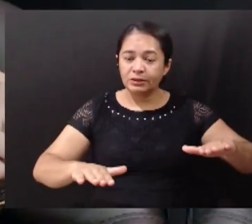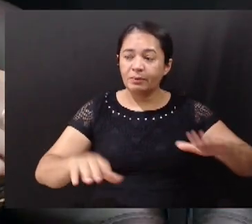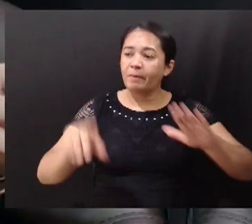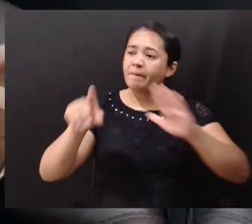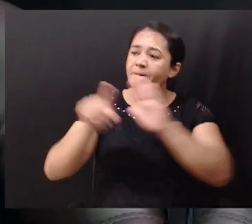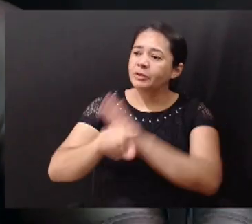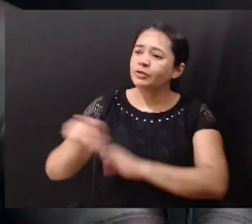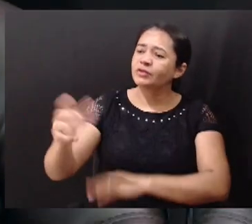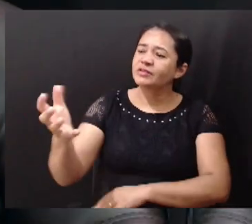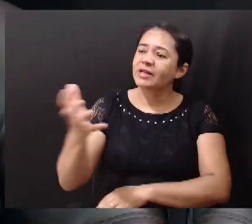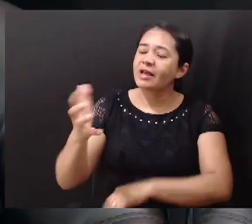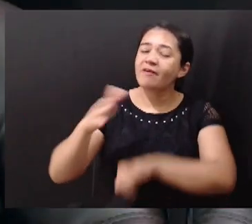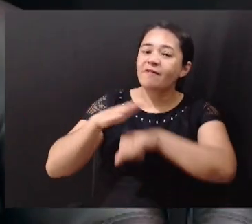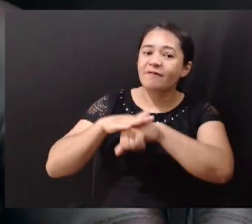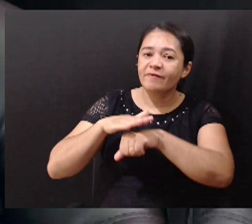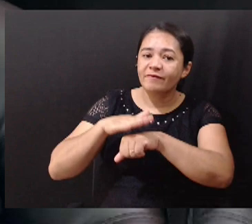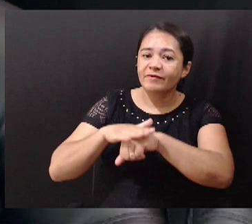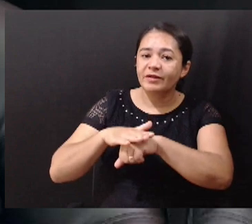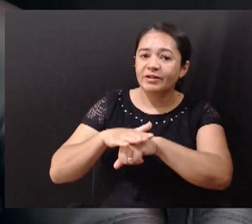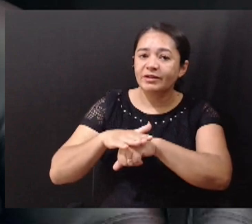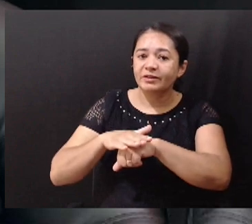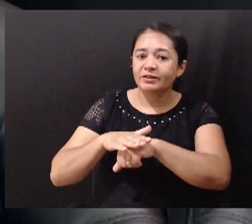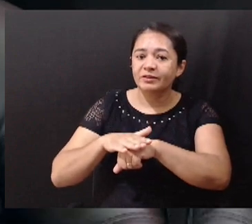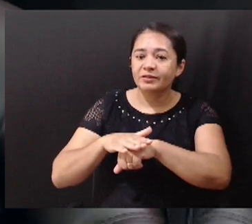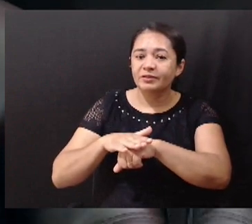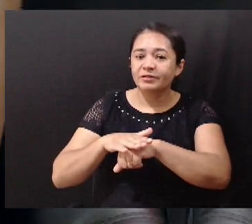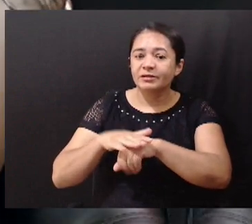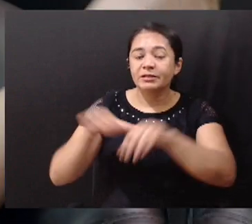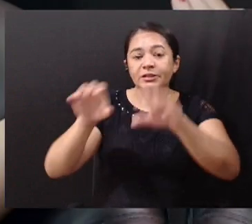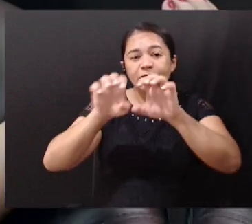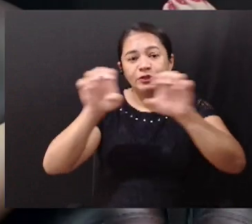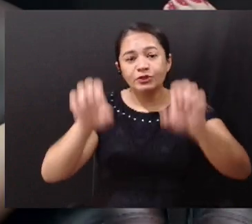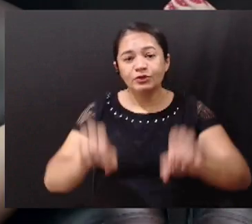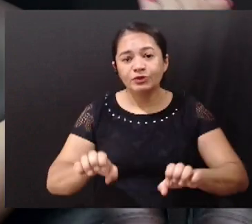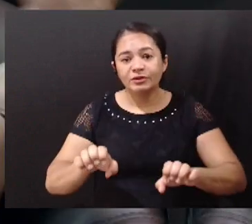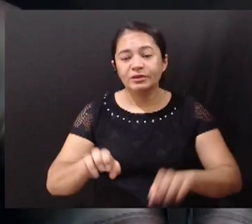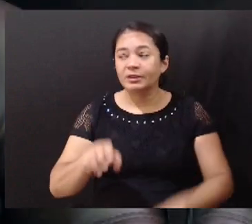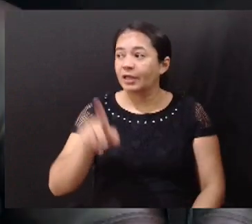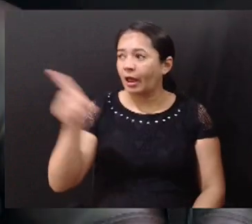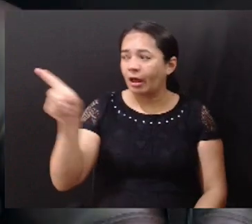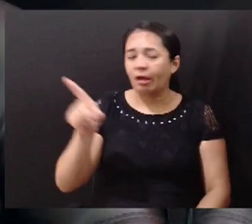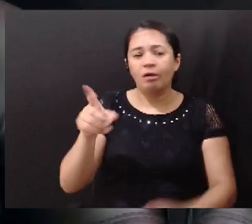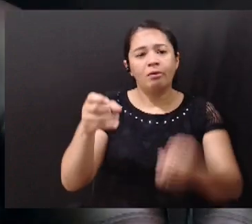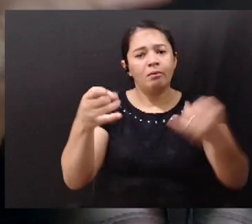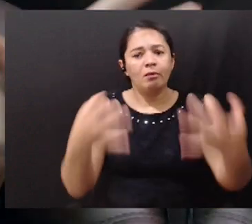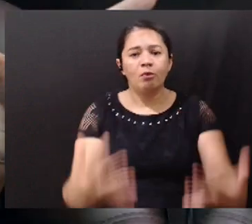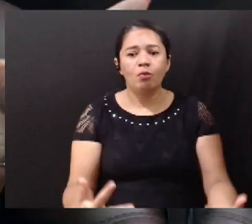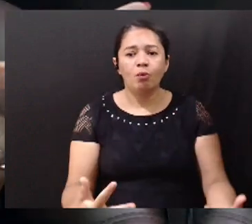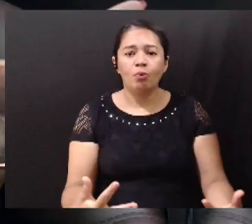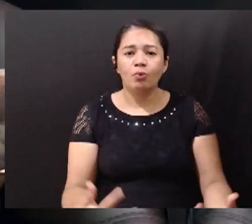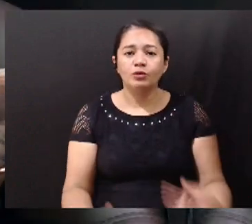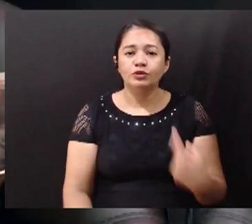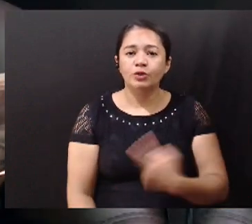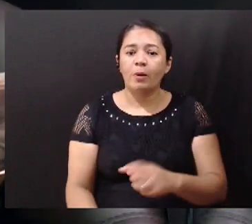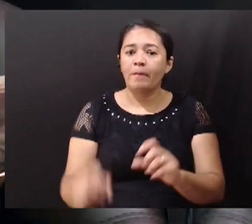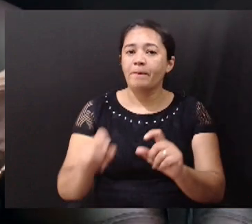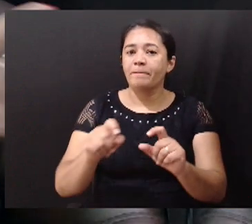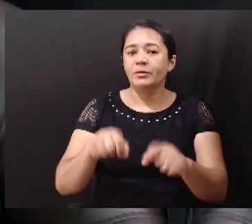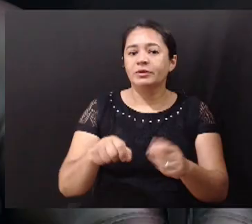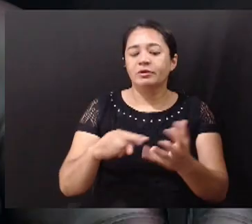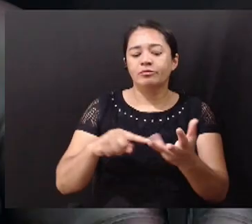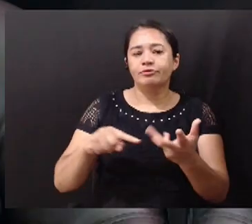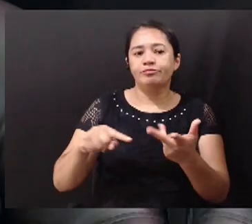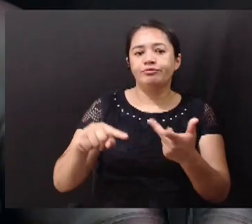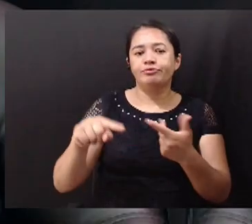de fazer, minimamente estruturado. Né? E como a Vanessa falou, a gente pode dar aqui várias estratégias,